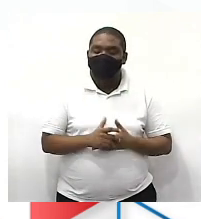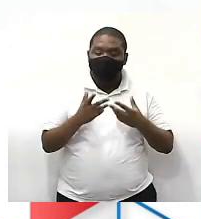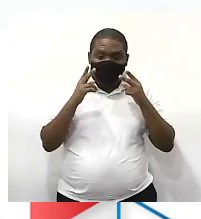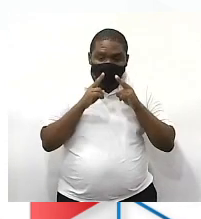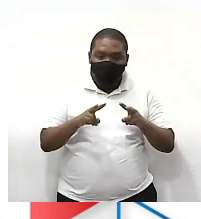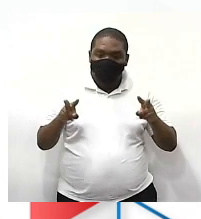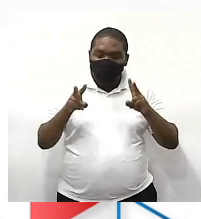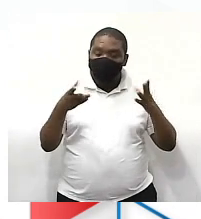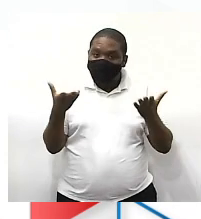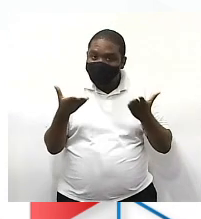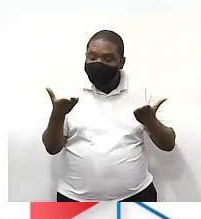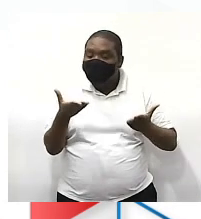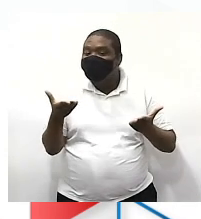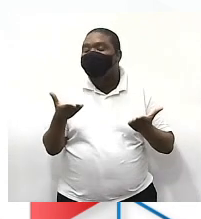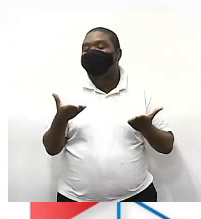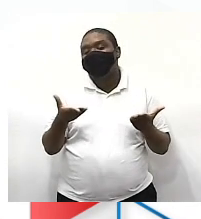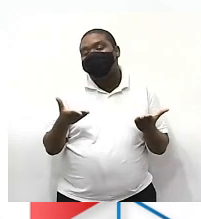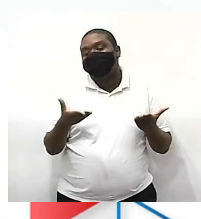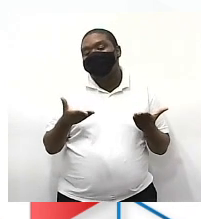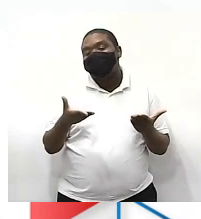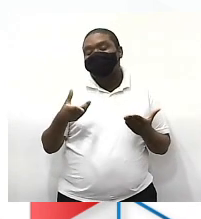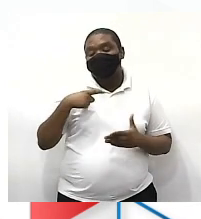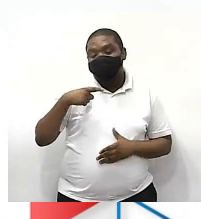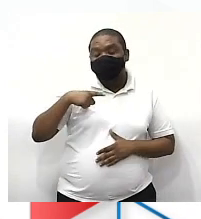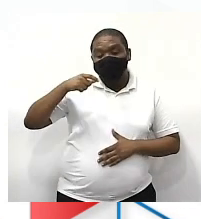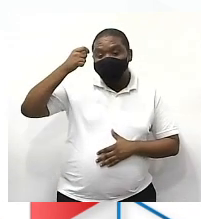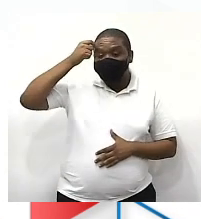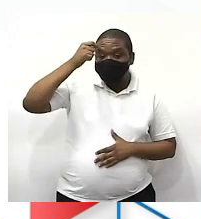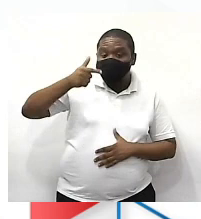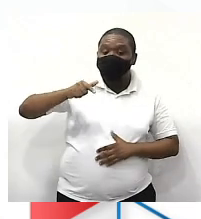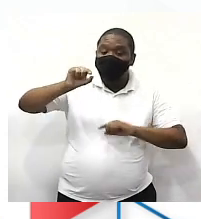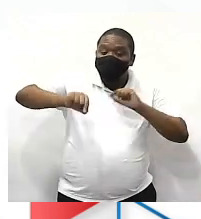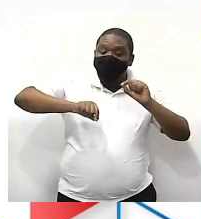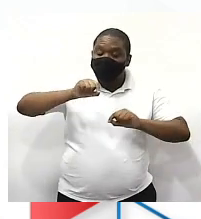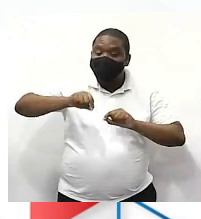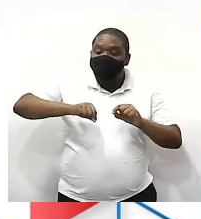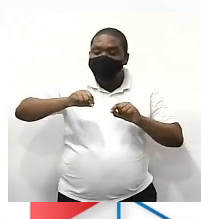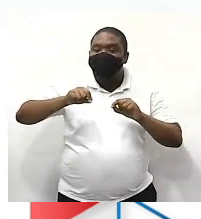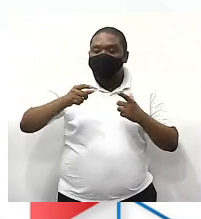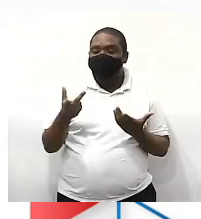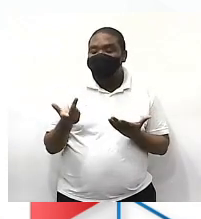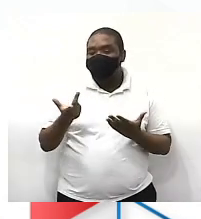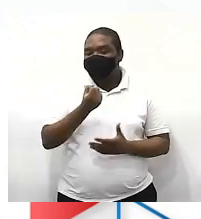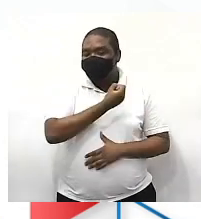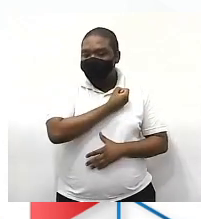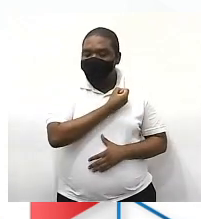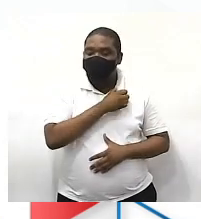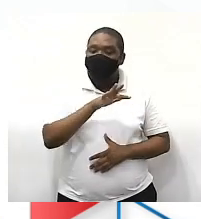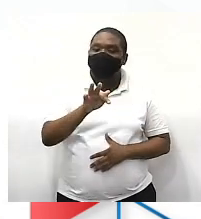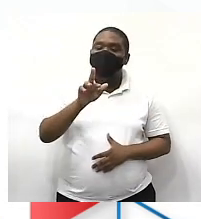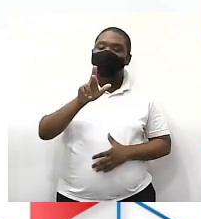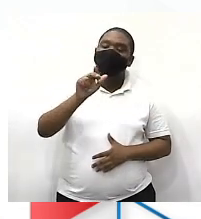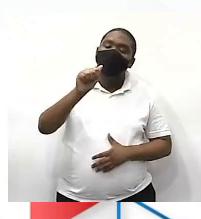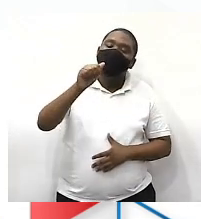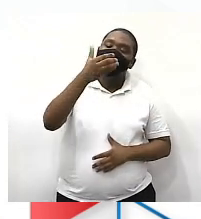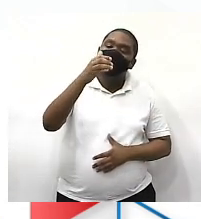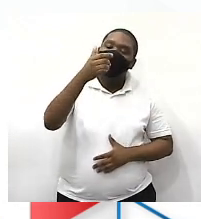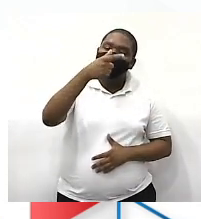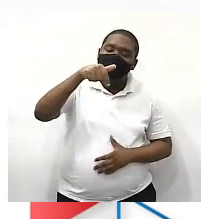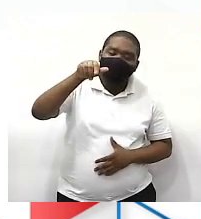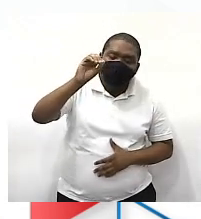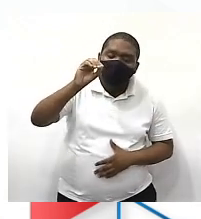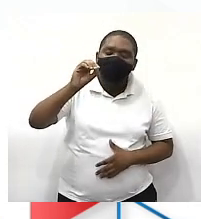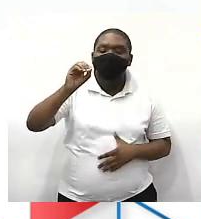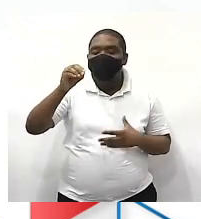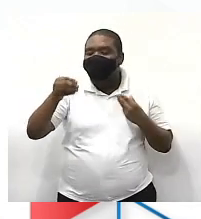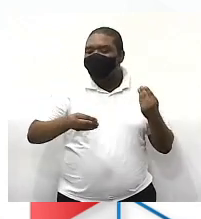acompanha comigo agora a ideia de fração. Professor, por que a gente vai trabalhar fração? Volta